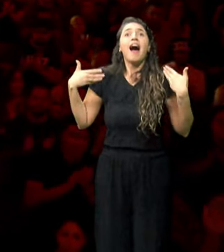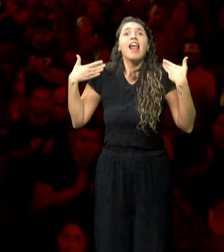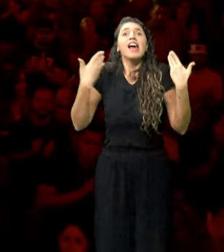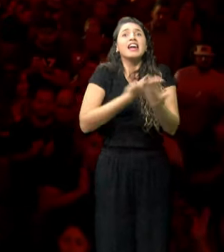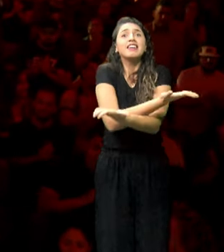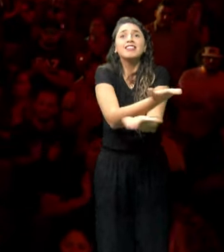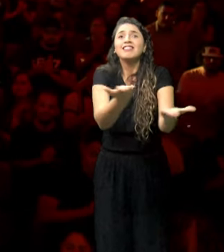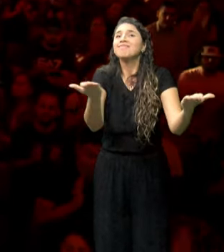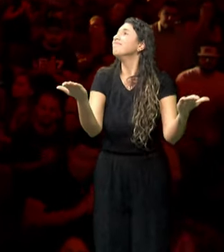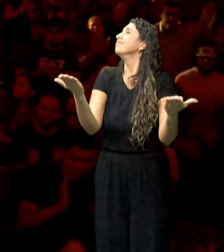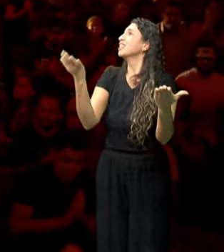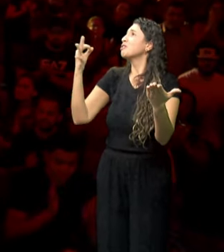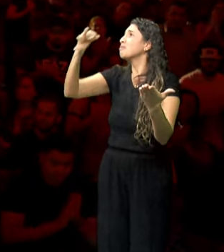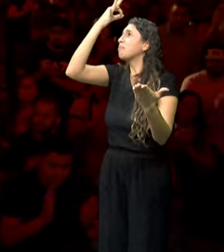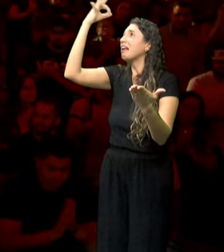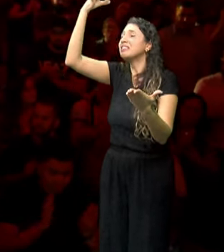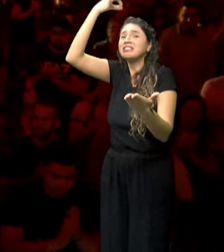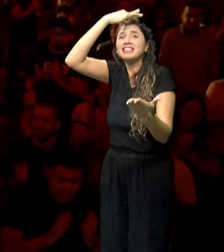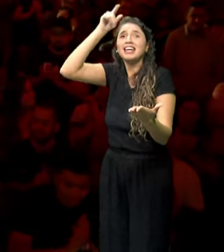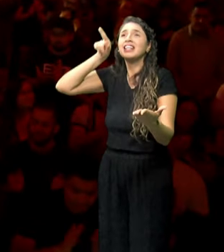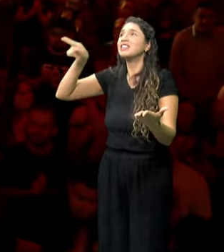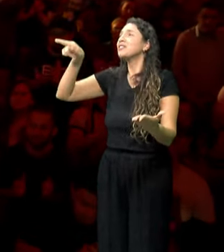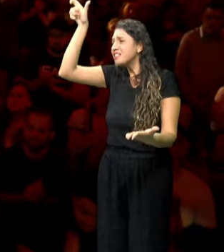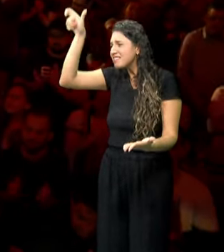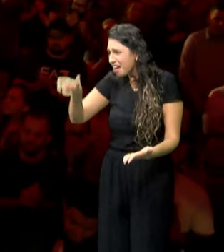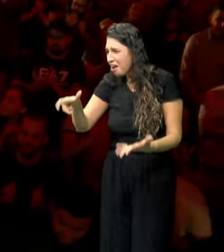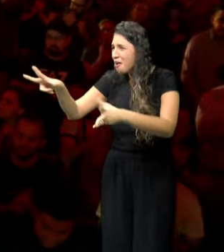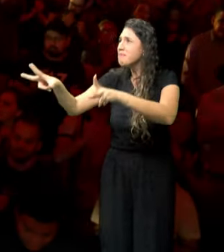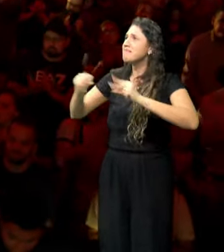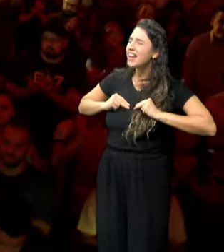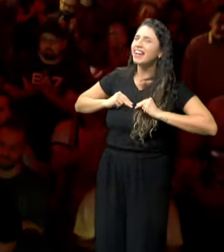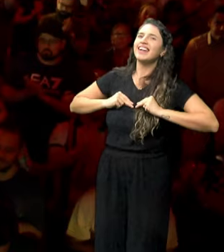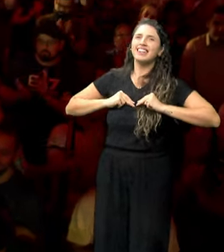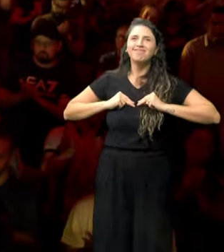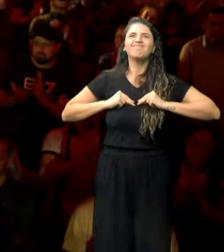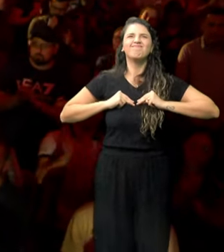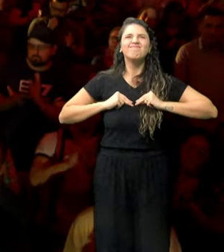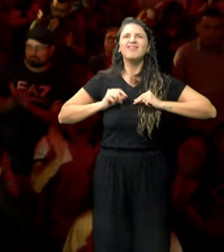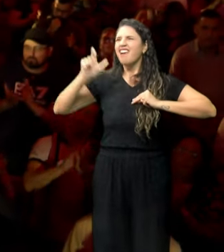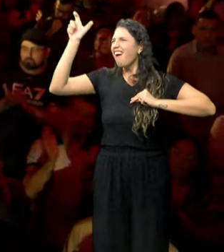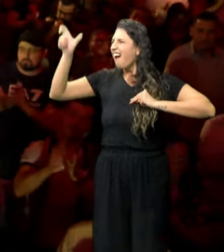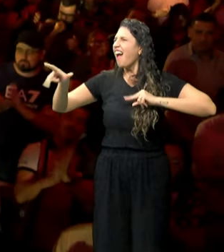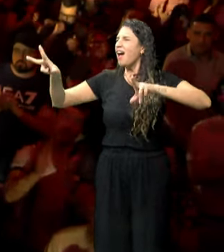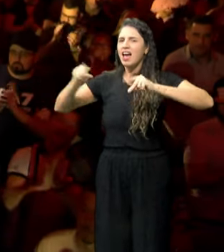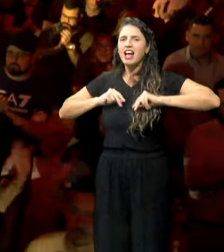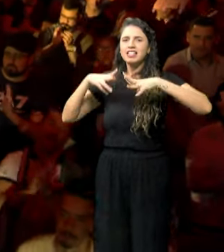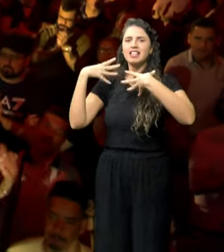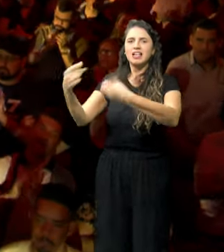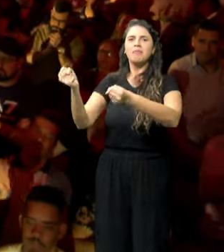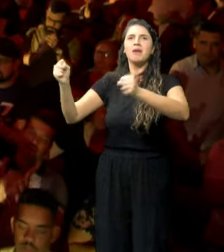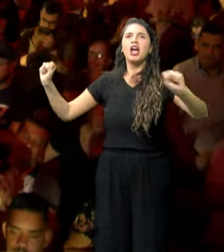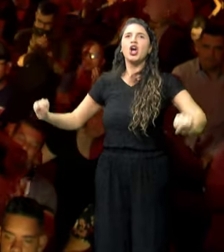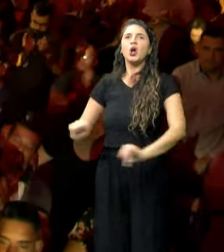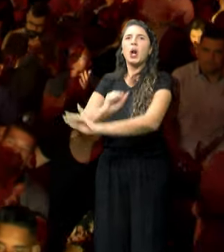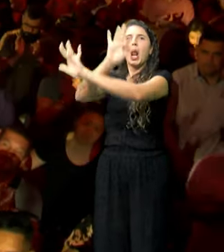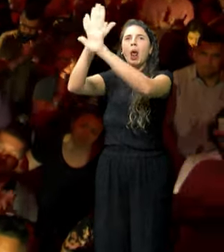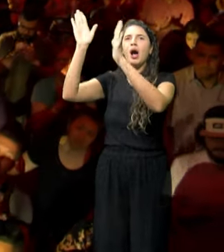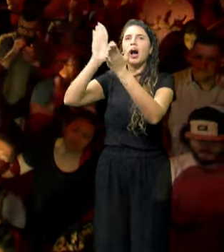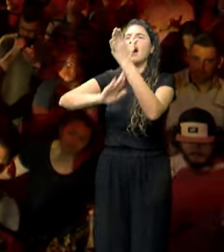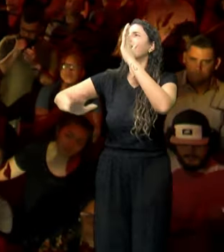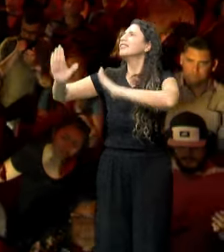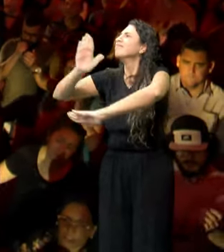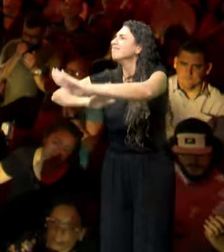Espírito Santo. O Senhor é digno. O Senhor é digno de receber adoração e glória. O